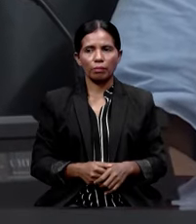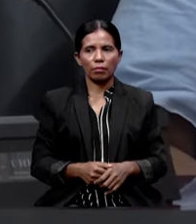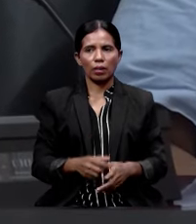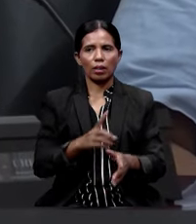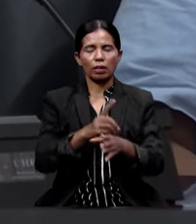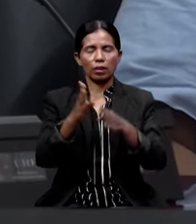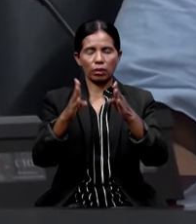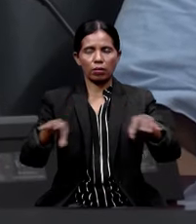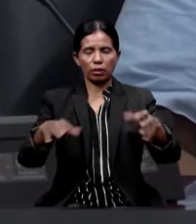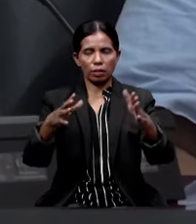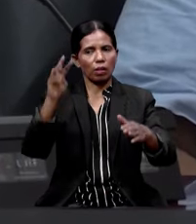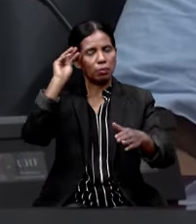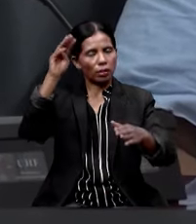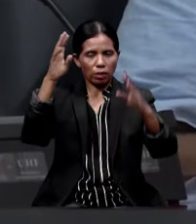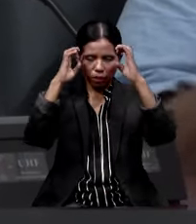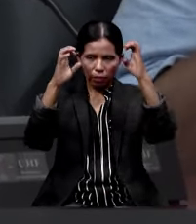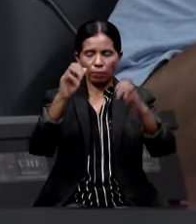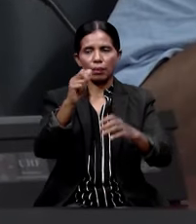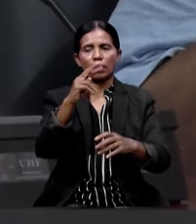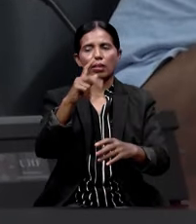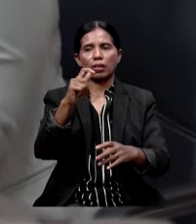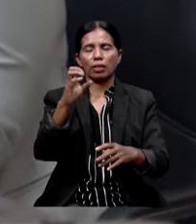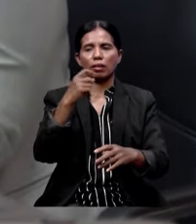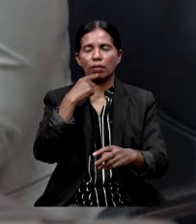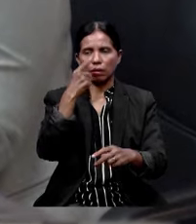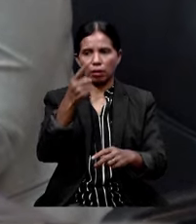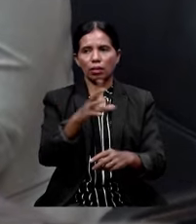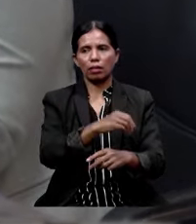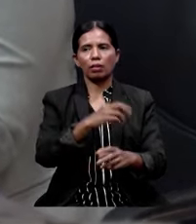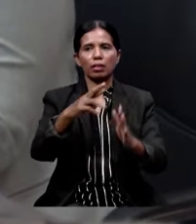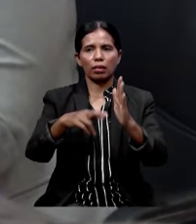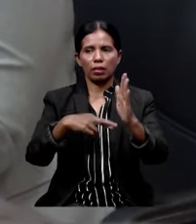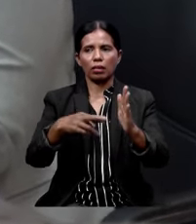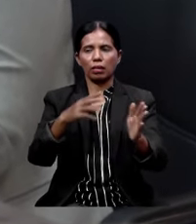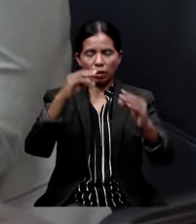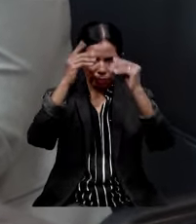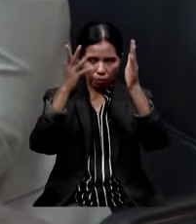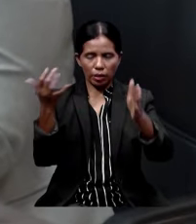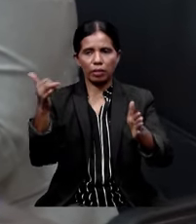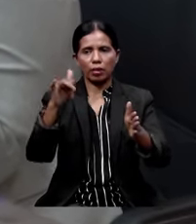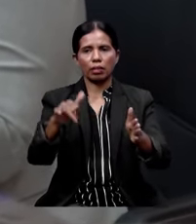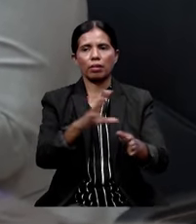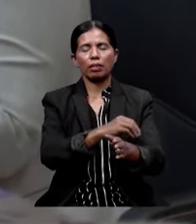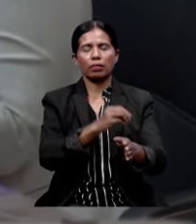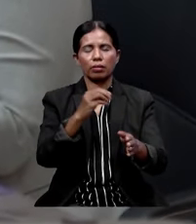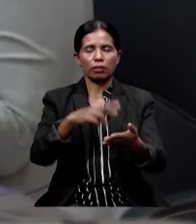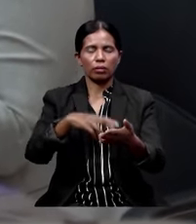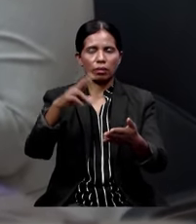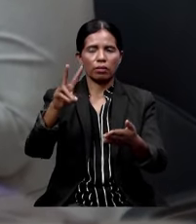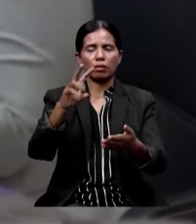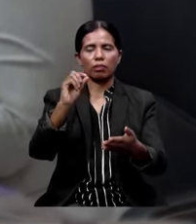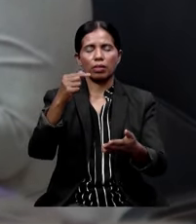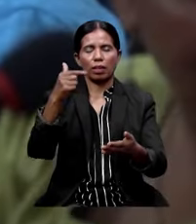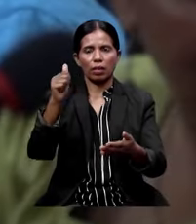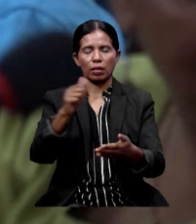Diretora Recursos Humanos do Ministério da Educação, Anita Tavares Ribeiro Hateten, regulamento para o professor Sira Nebe Atu passa vaga para a